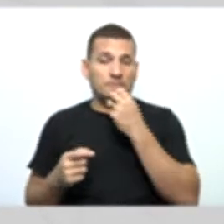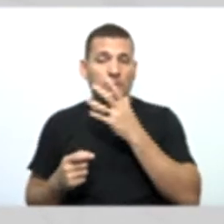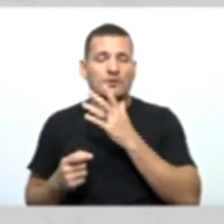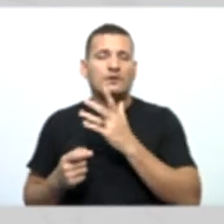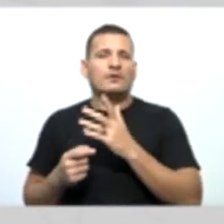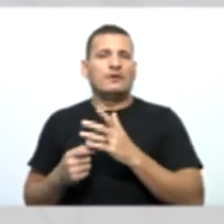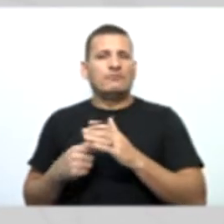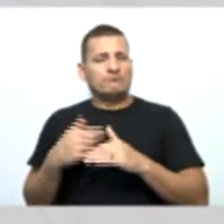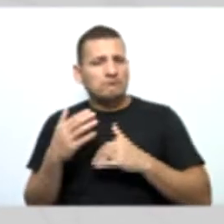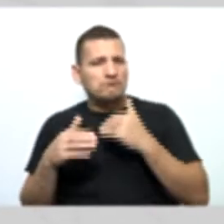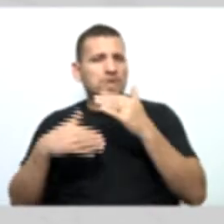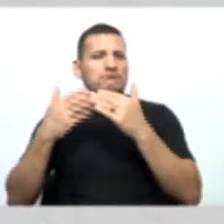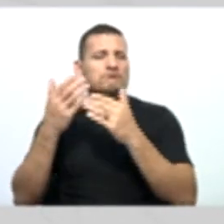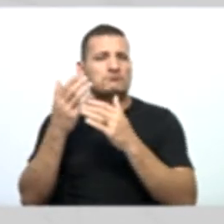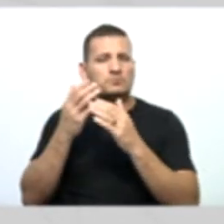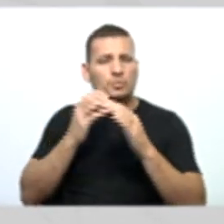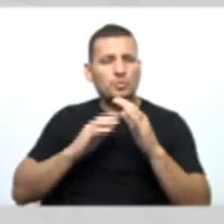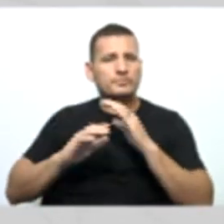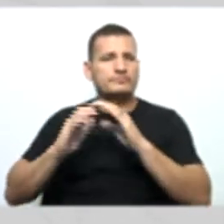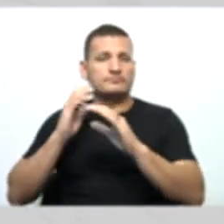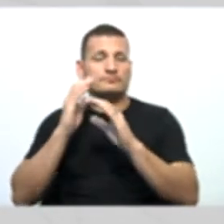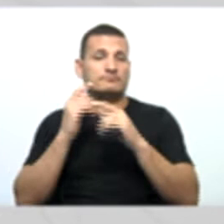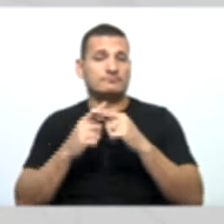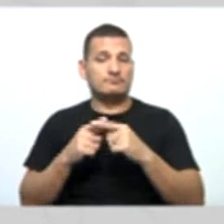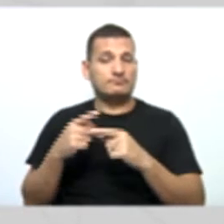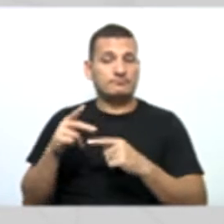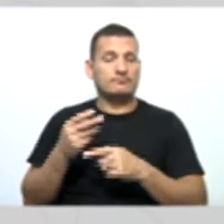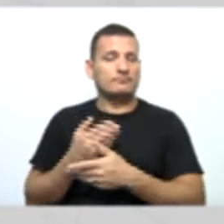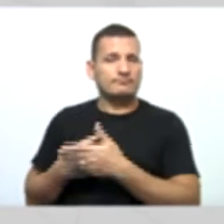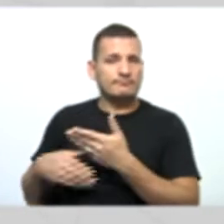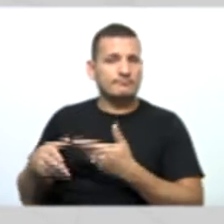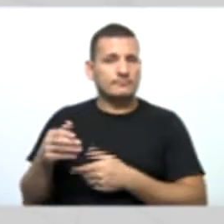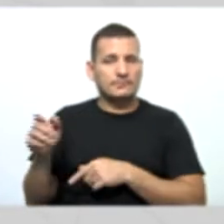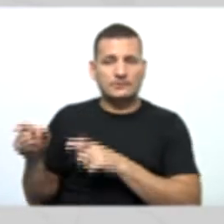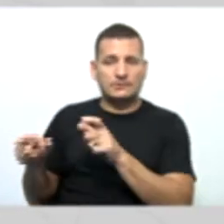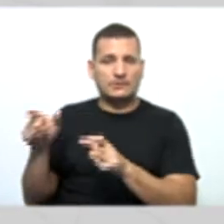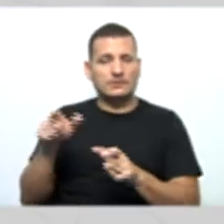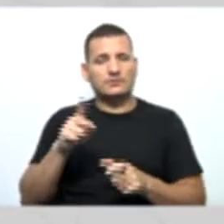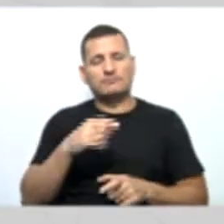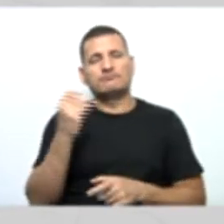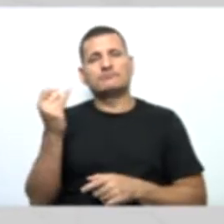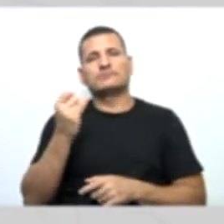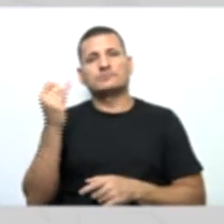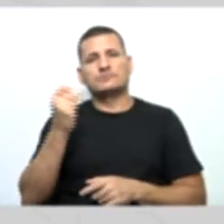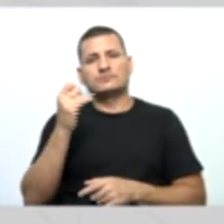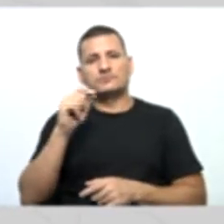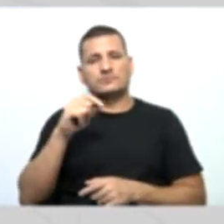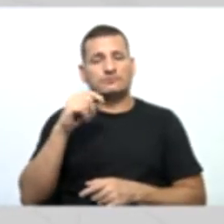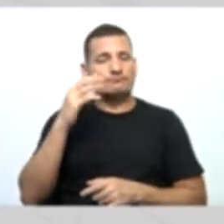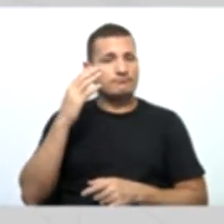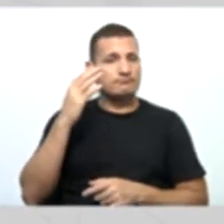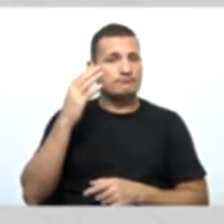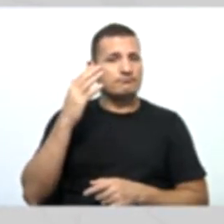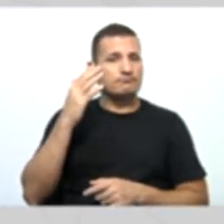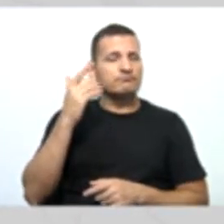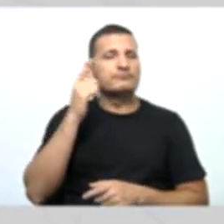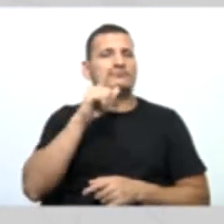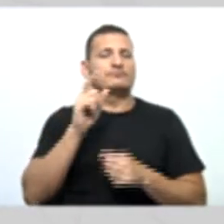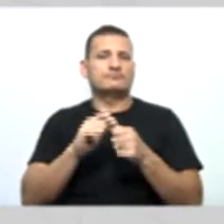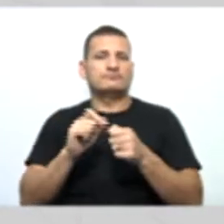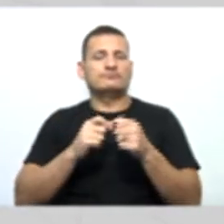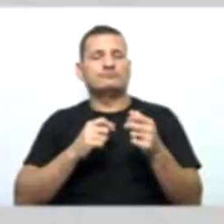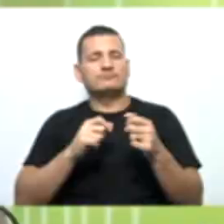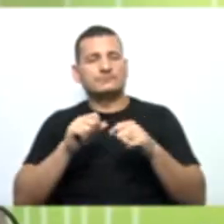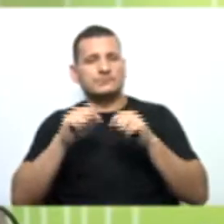comunicação, pois seu relacionamento com os clientes é fundamental para o sucesso do sistema.